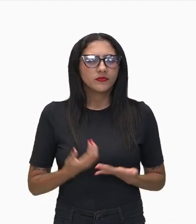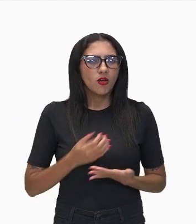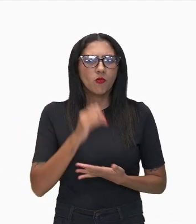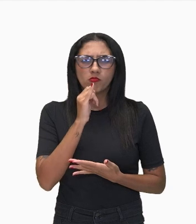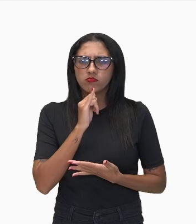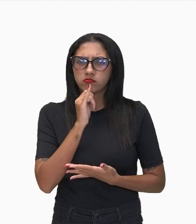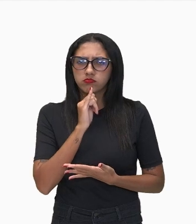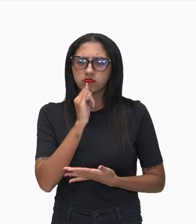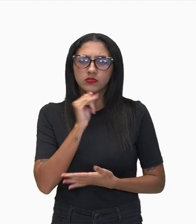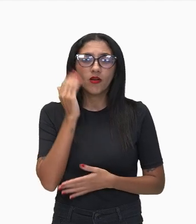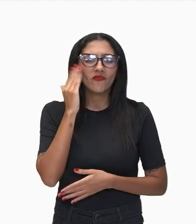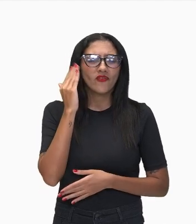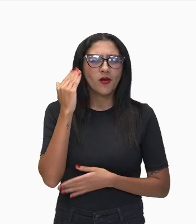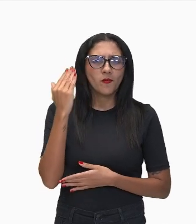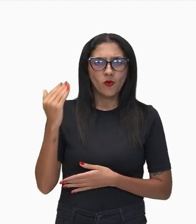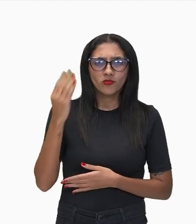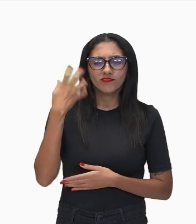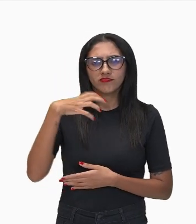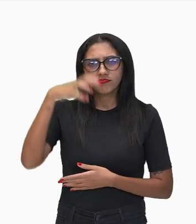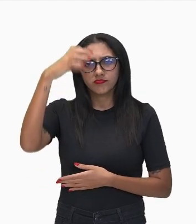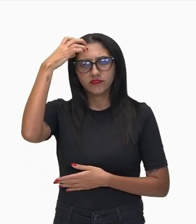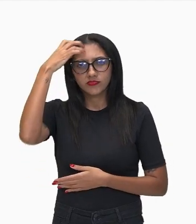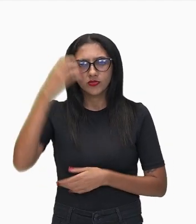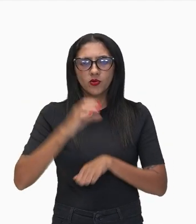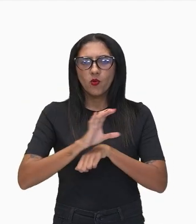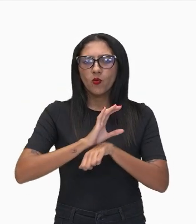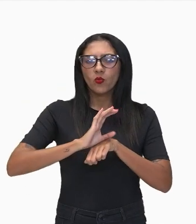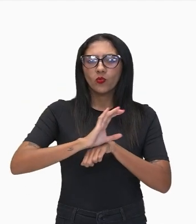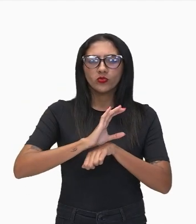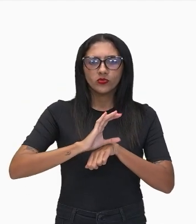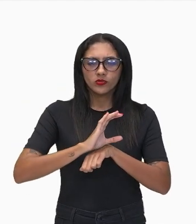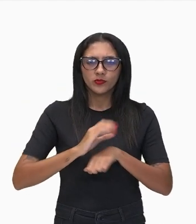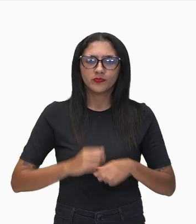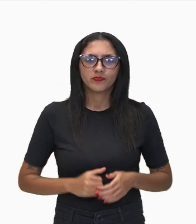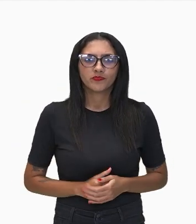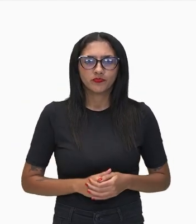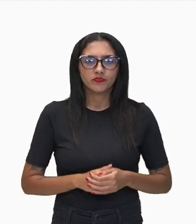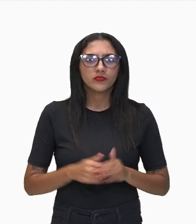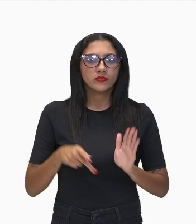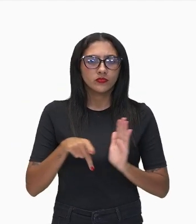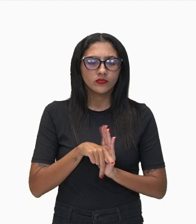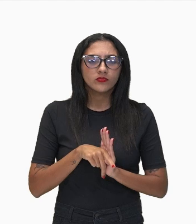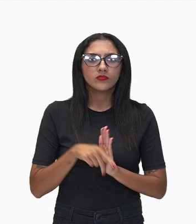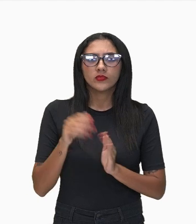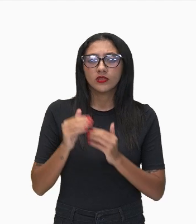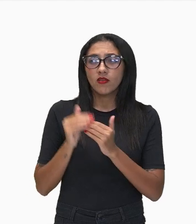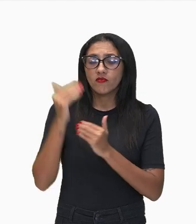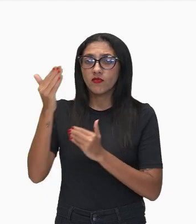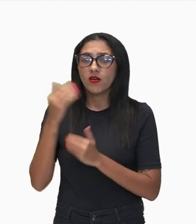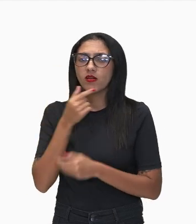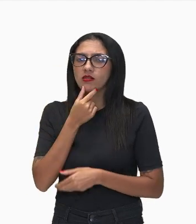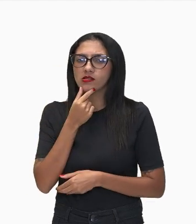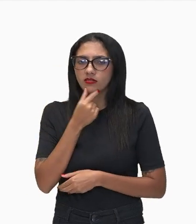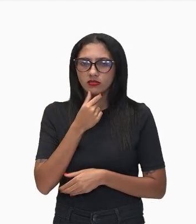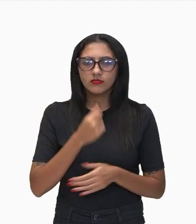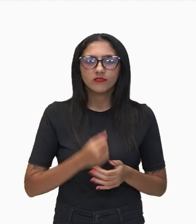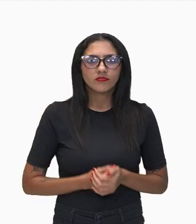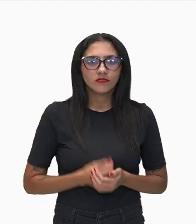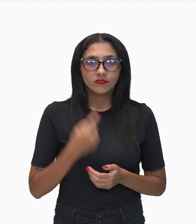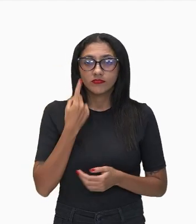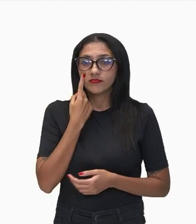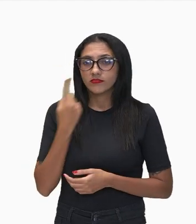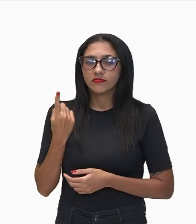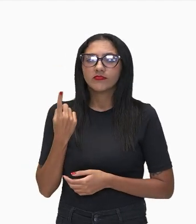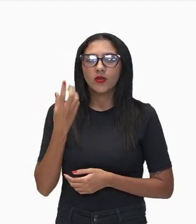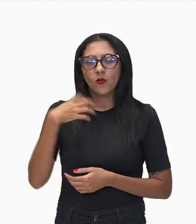clássico, né, de uma monarquia constitucional, né, é a monarquia do Reino Unido, né, onde nós temos o rei Carlos